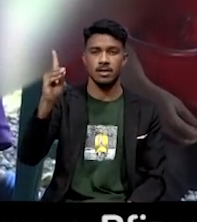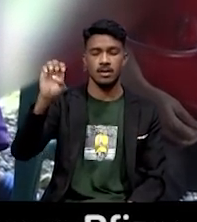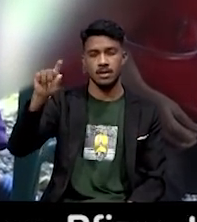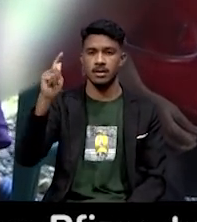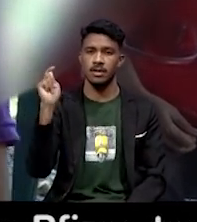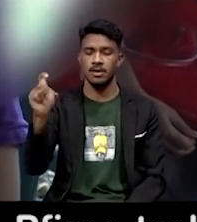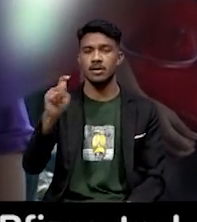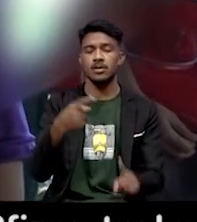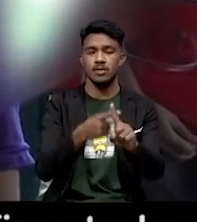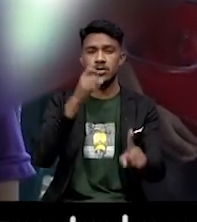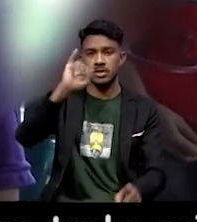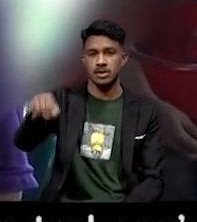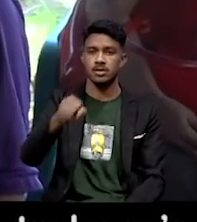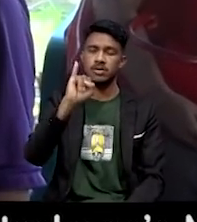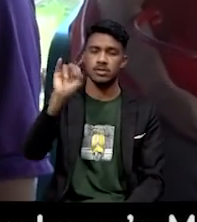usi Jus.